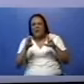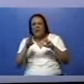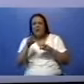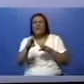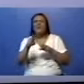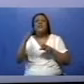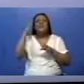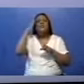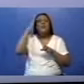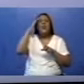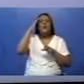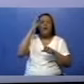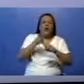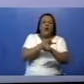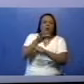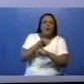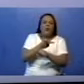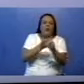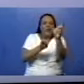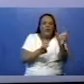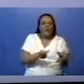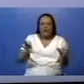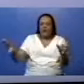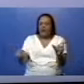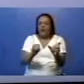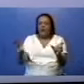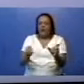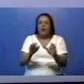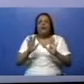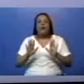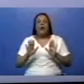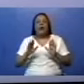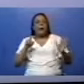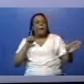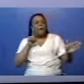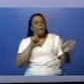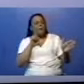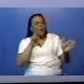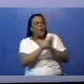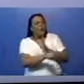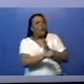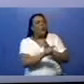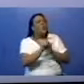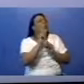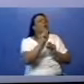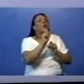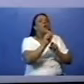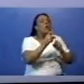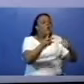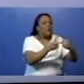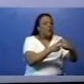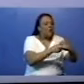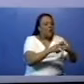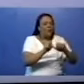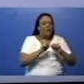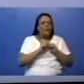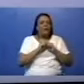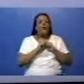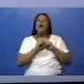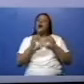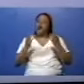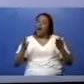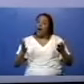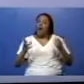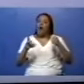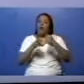achar sujeito predicado. Vamos lá. Eu pergunto. Achei o verbo. Ah, o verbo é foram. Certo. Foi lá e perguntou.